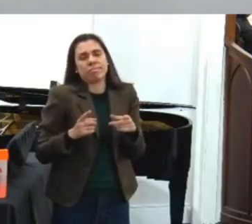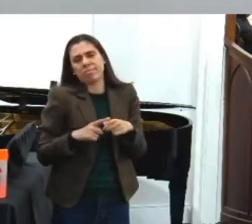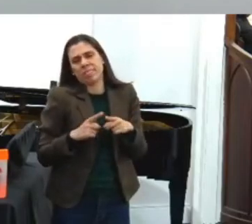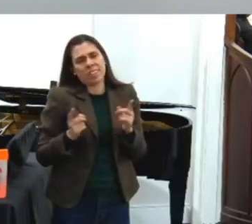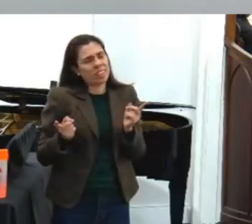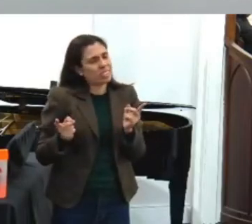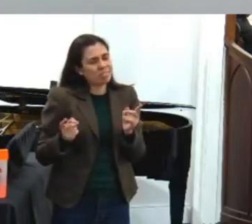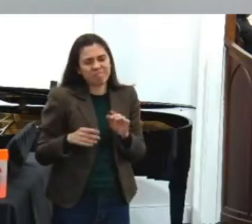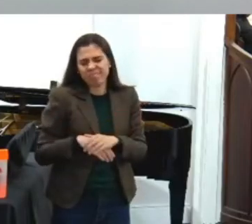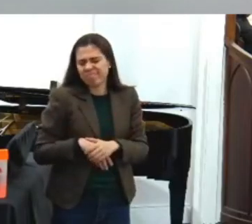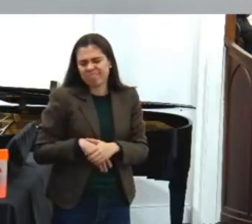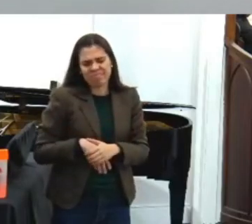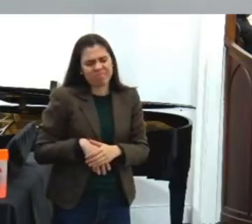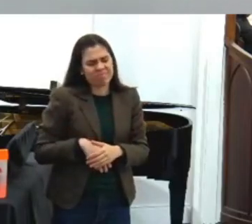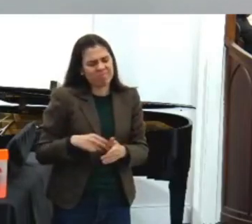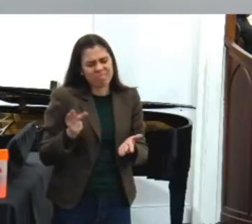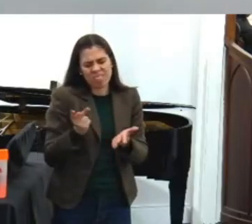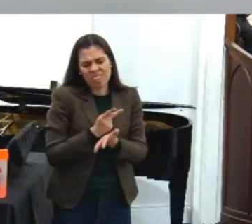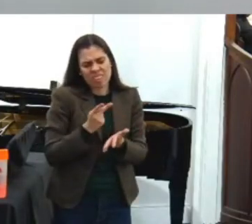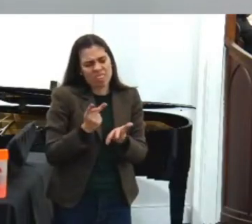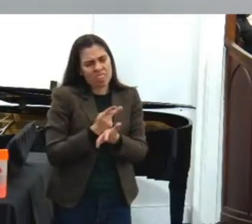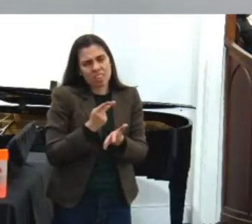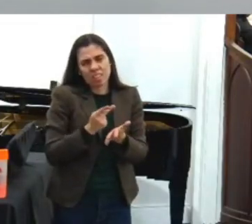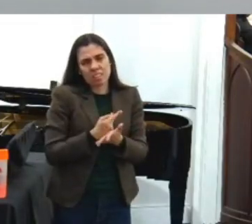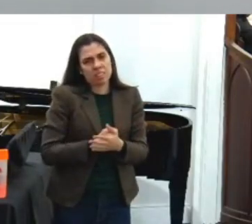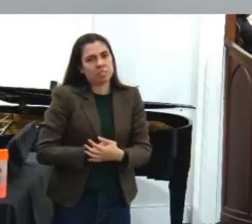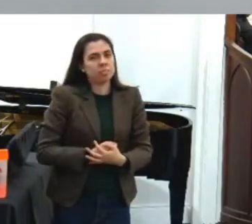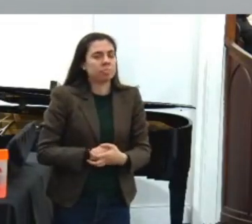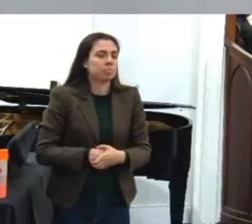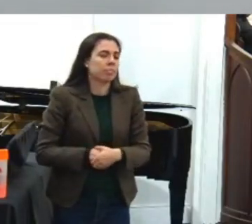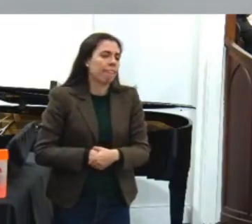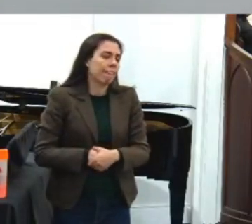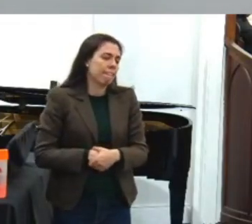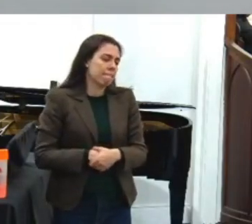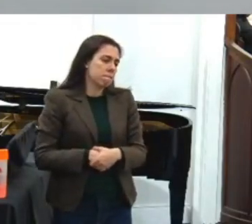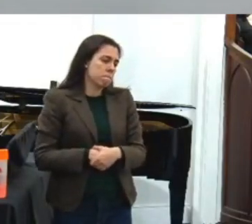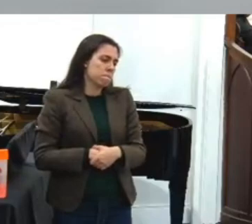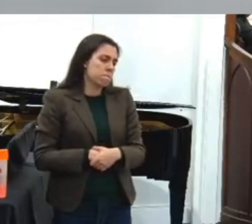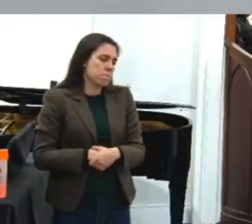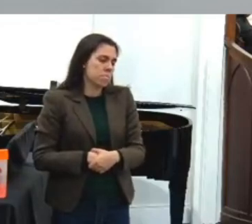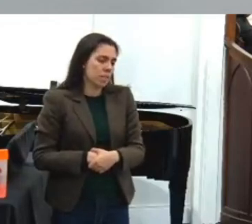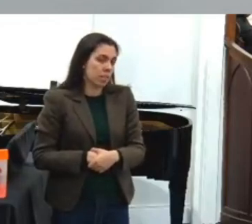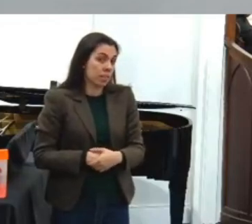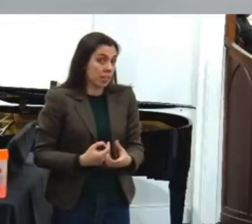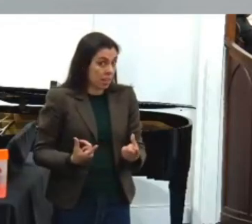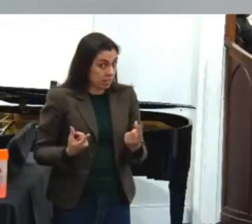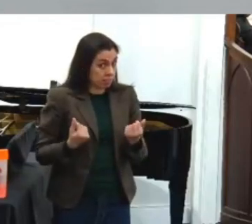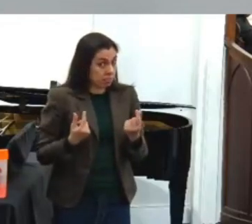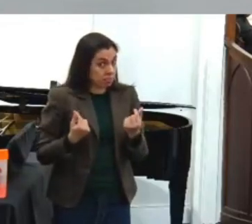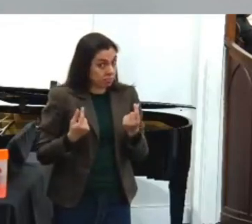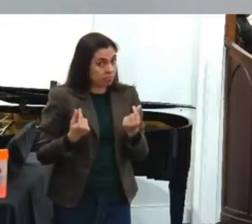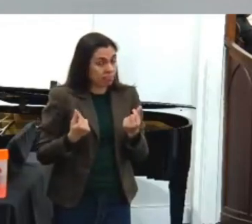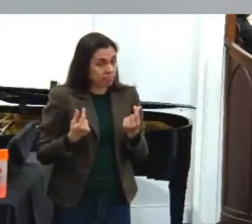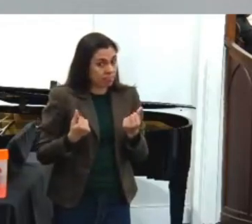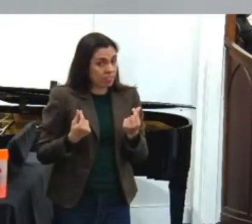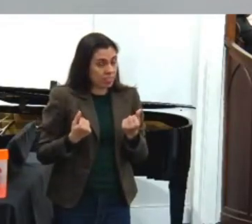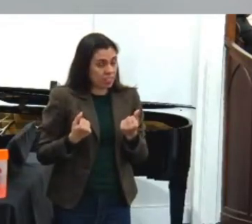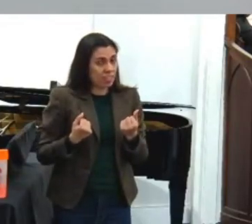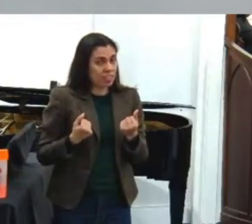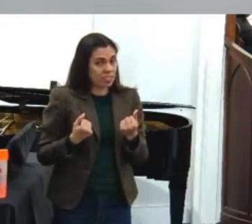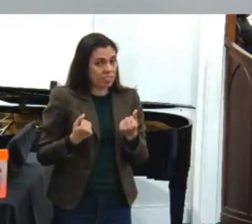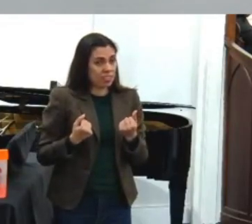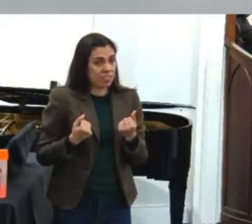potencial perigo das riquezas ao consumir os olhos dos homens e desviá-los